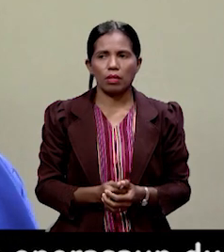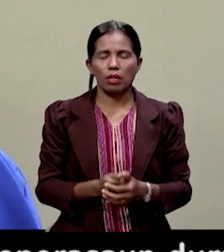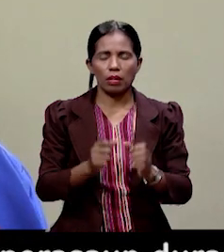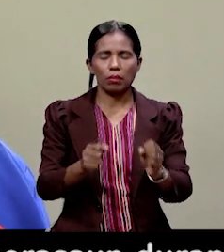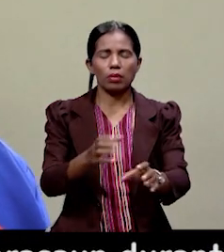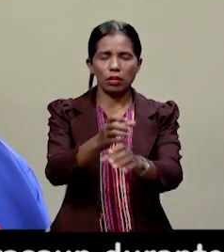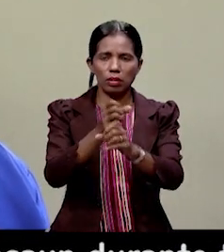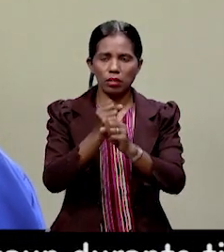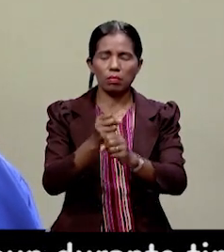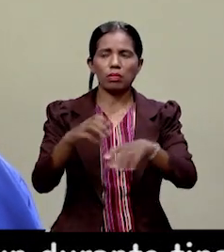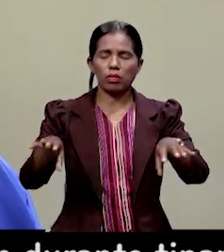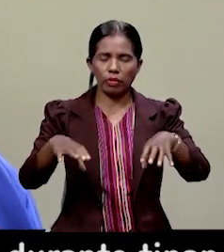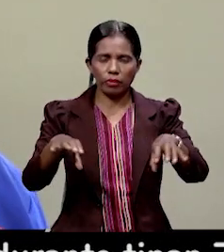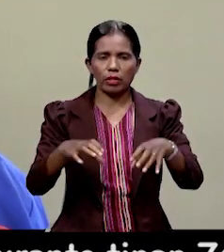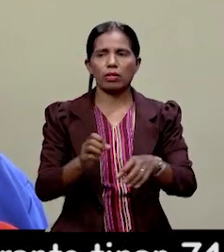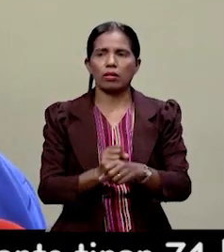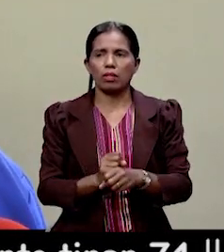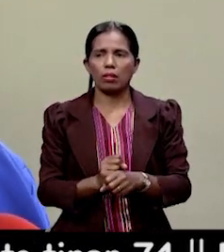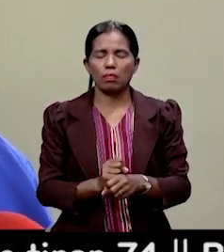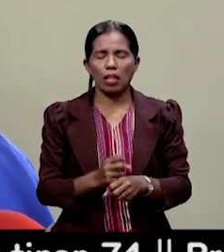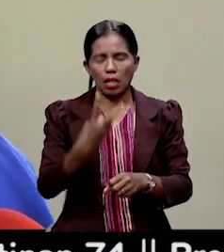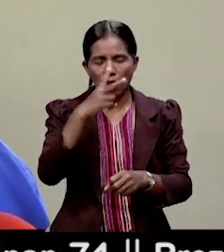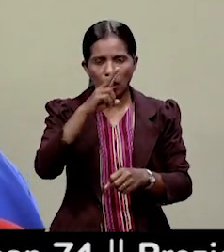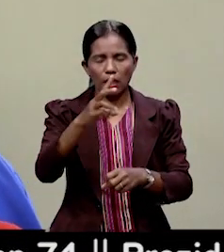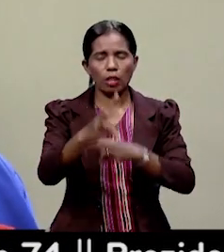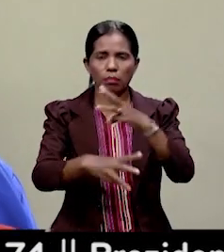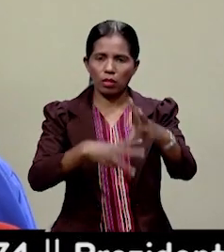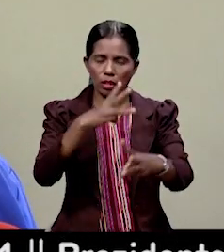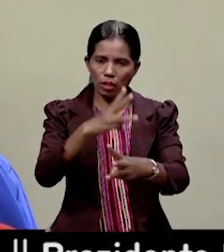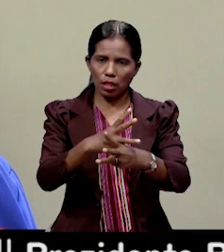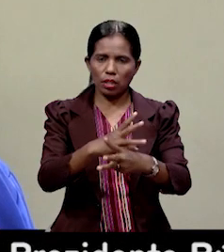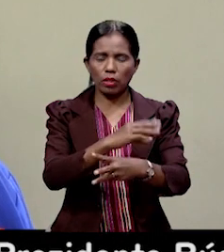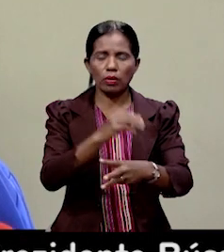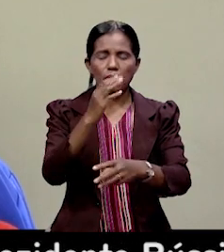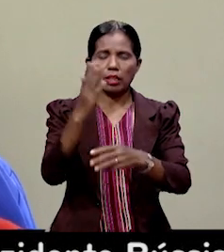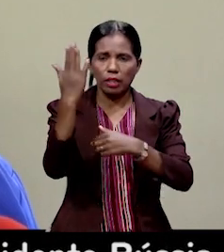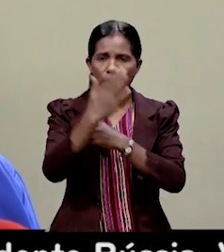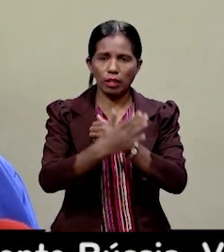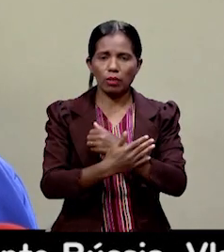ordem econômica regional, mundial,